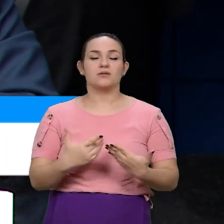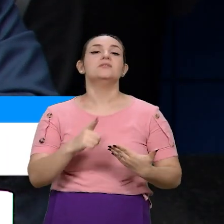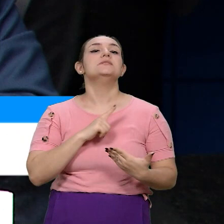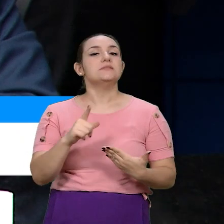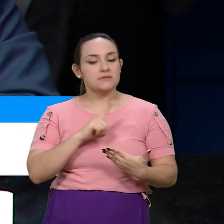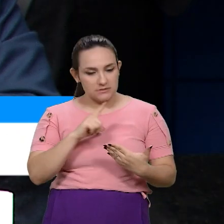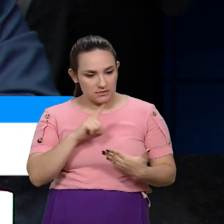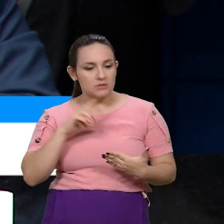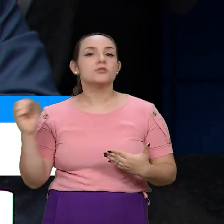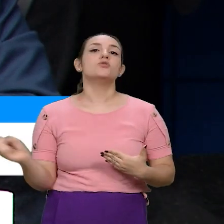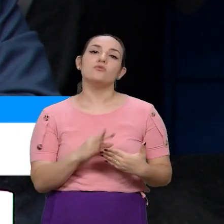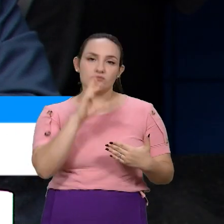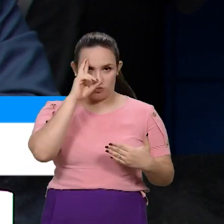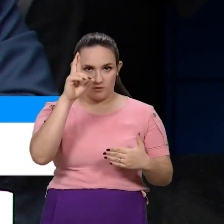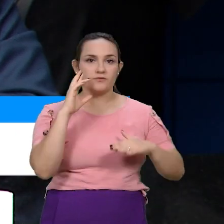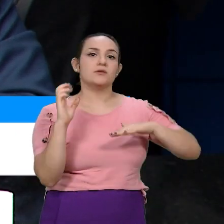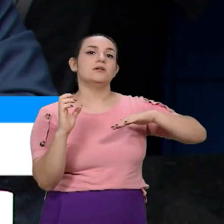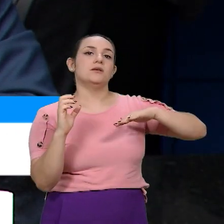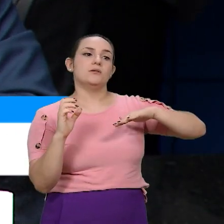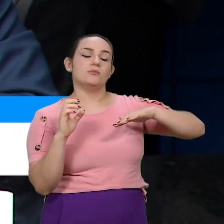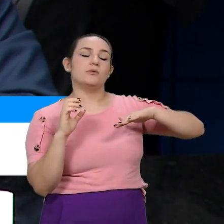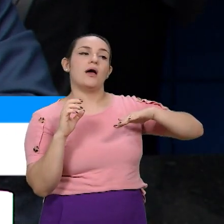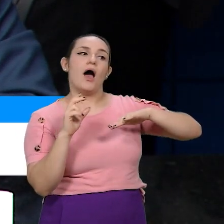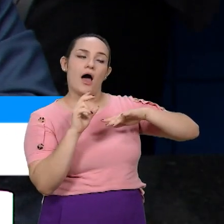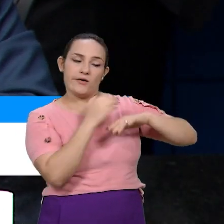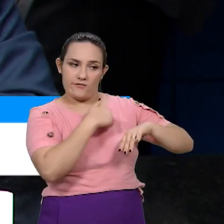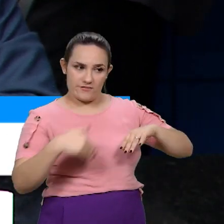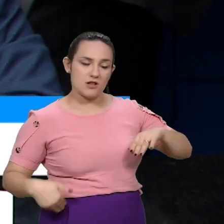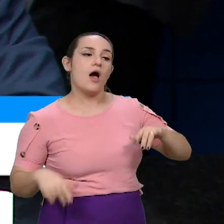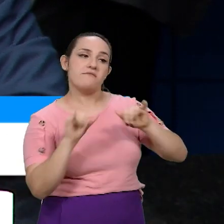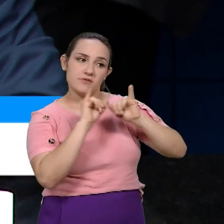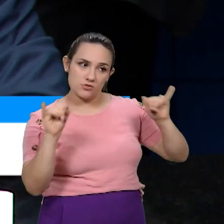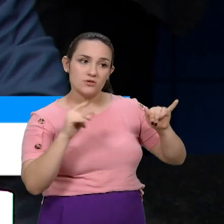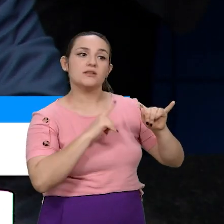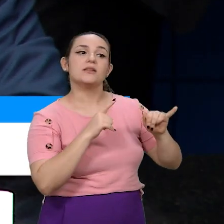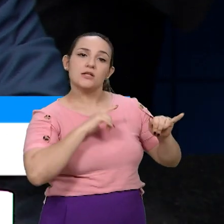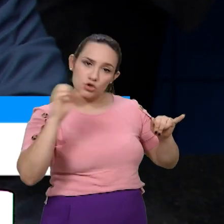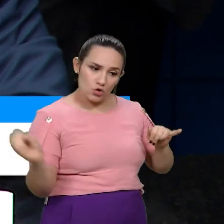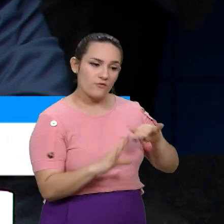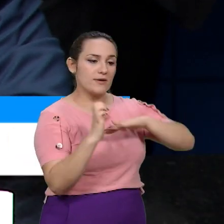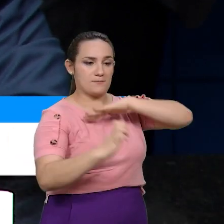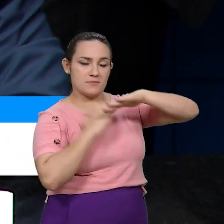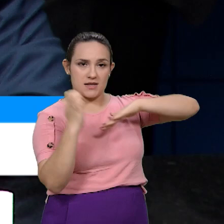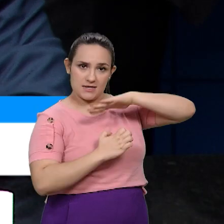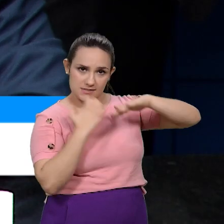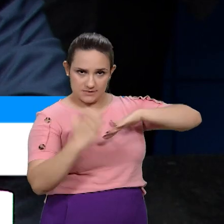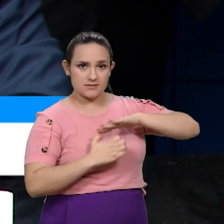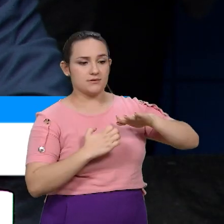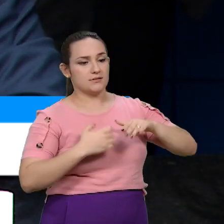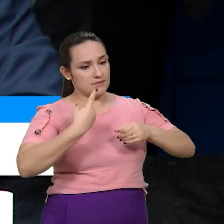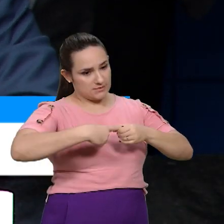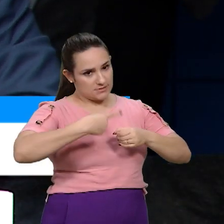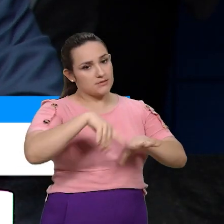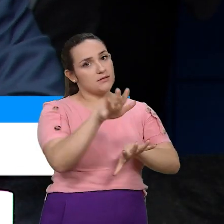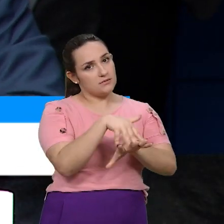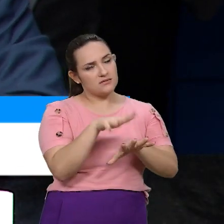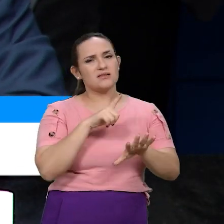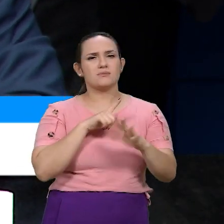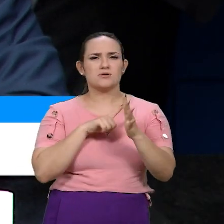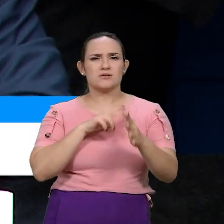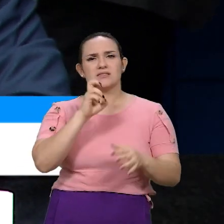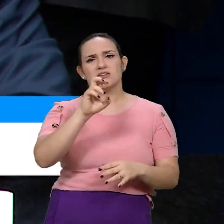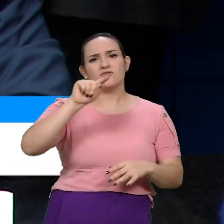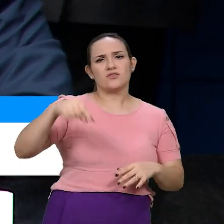Agora anunciado esse empreendimento em Sidrolândia, o governador anunciou em infraestrutura a capacidade